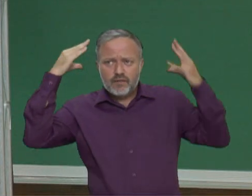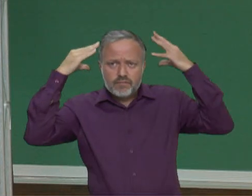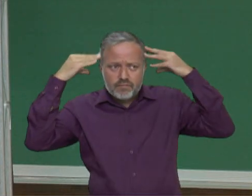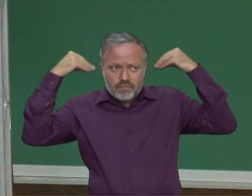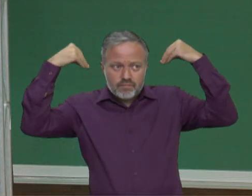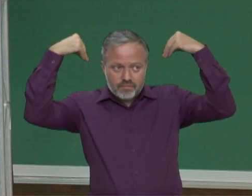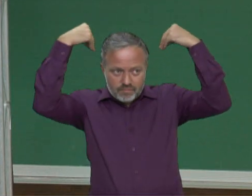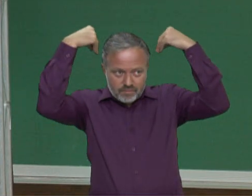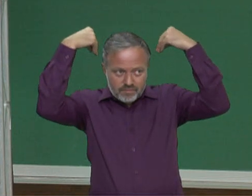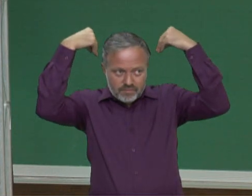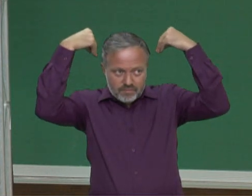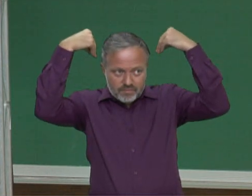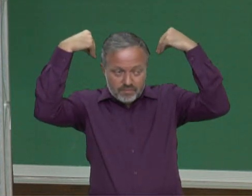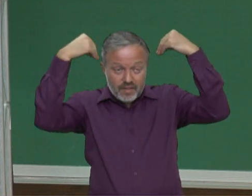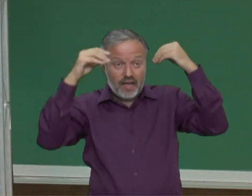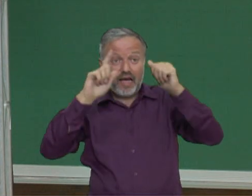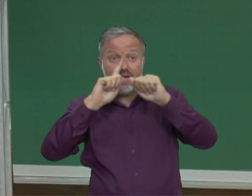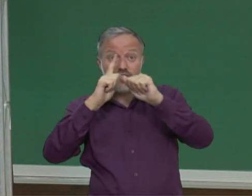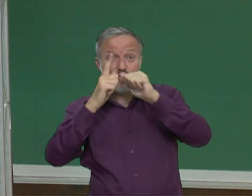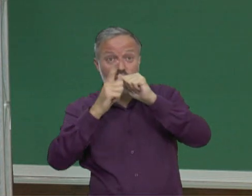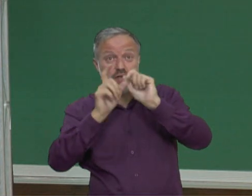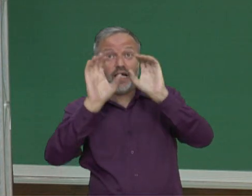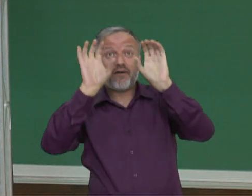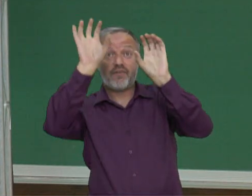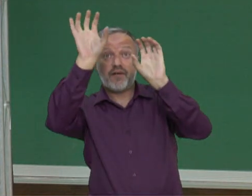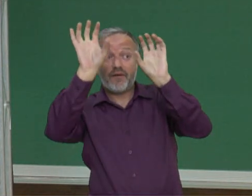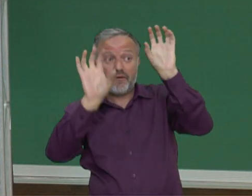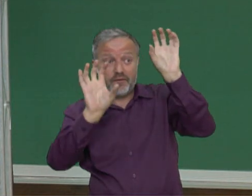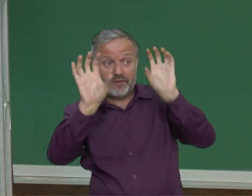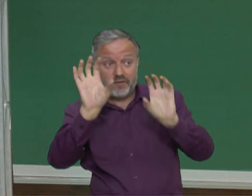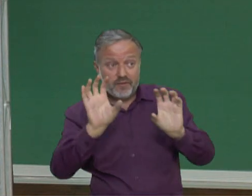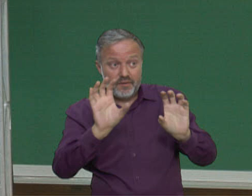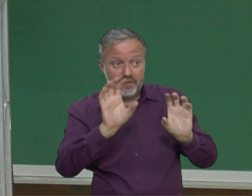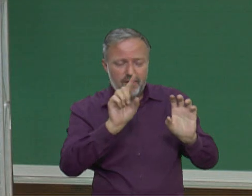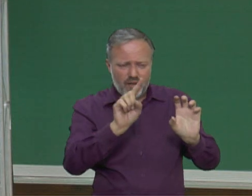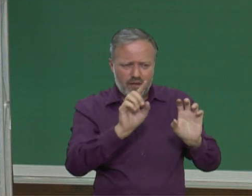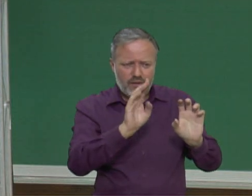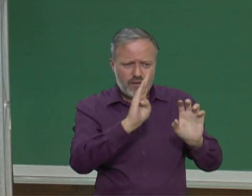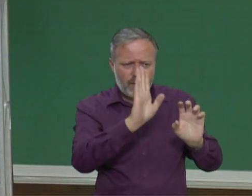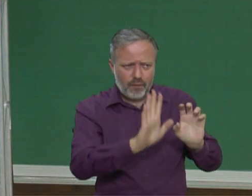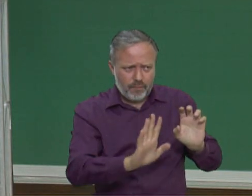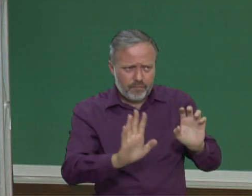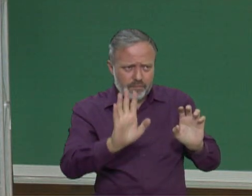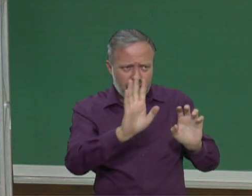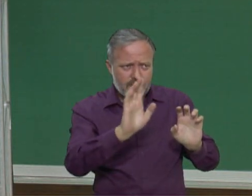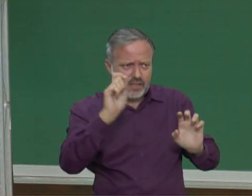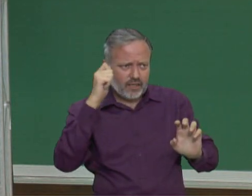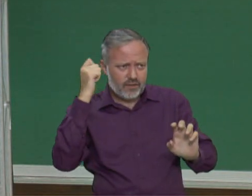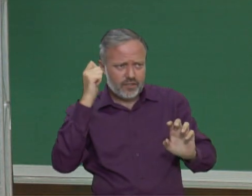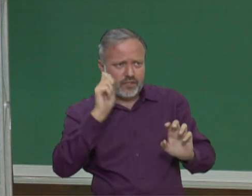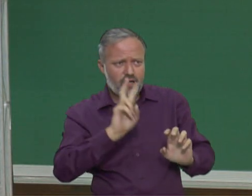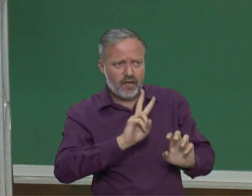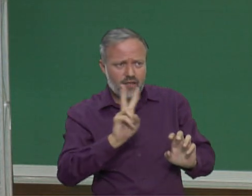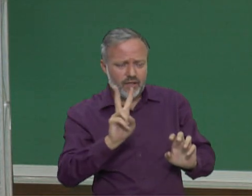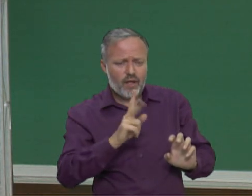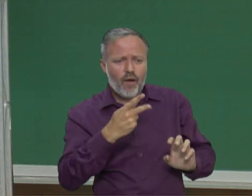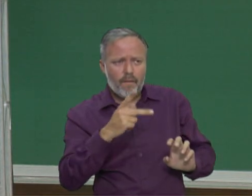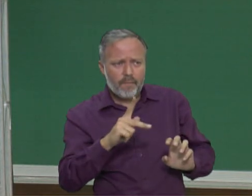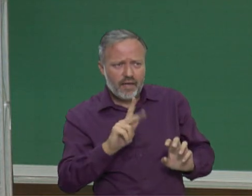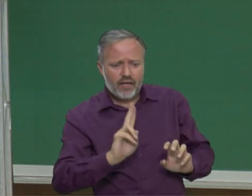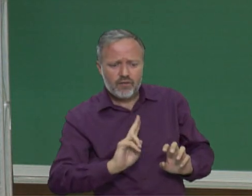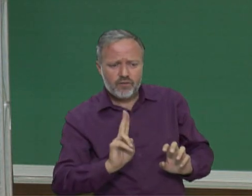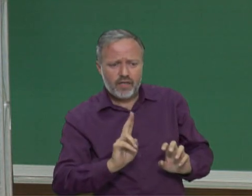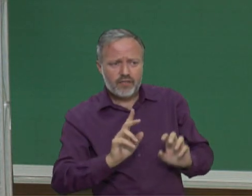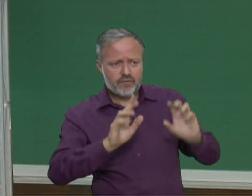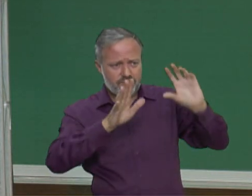gente, geograficamente, é uma posição geográfica, tá? Brasil, Argentina, Venezuela, Paraguai e Uruguai estão na Europa?